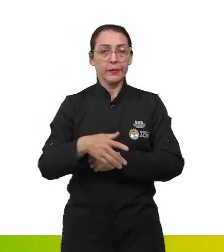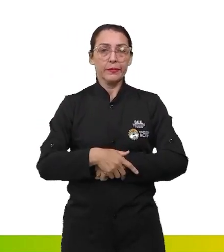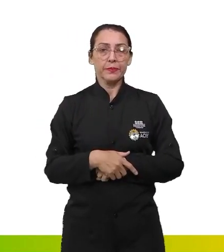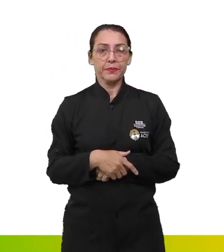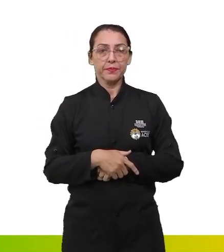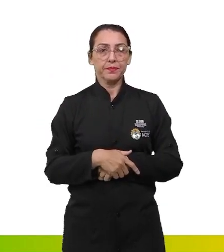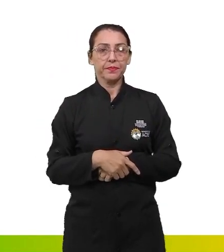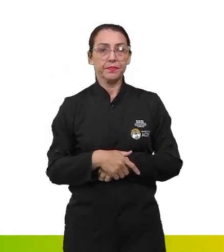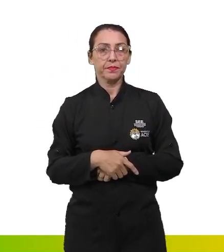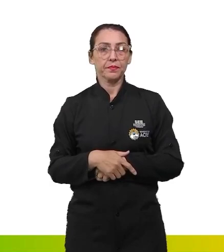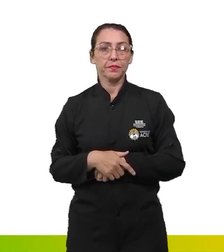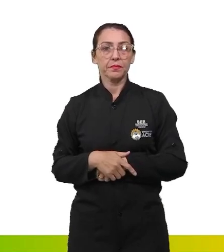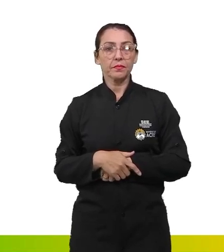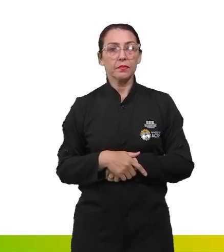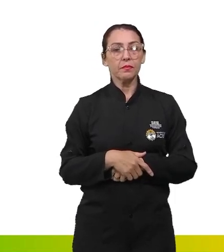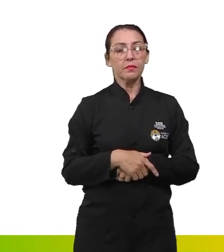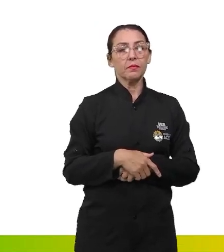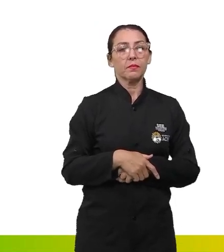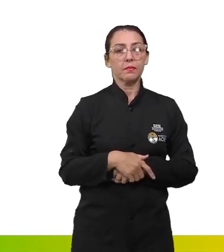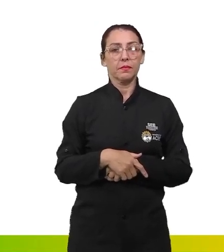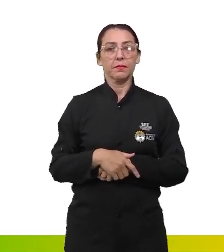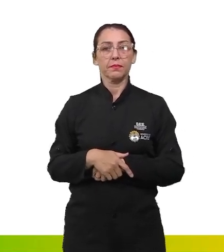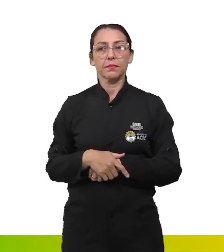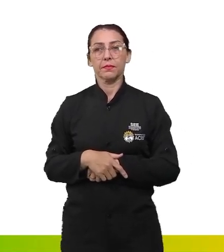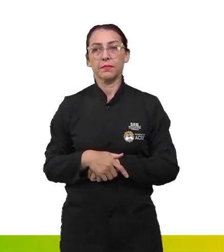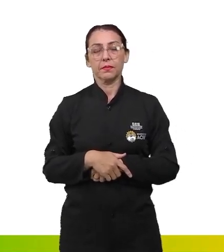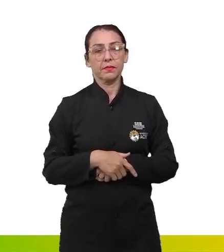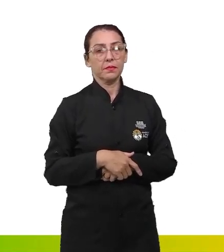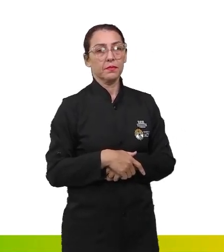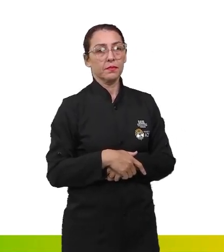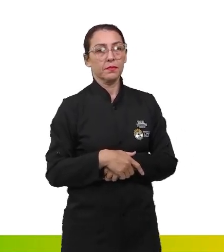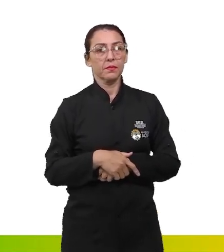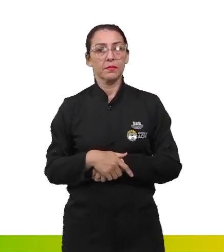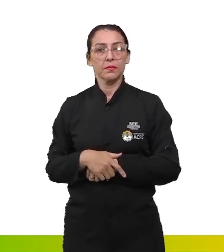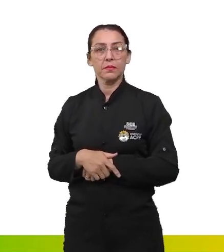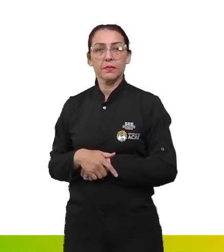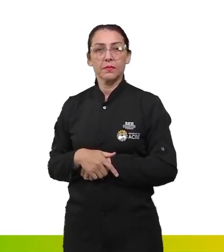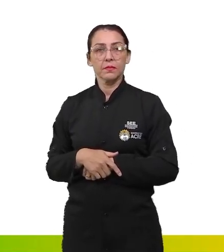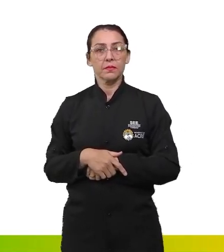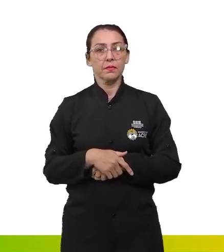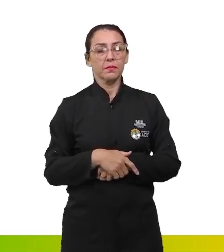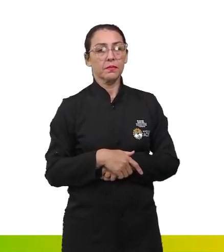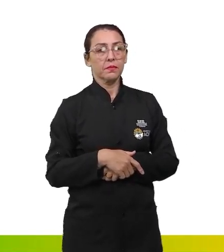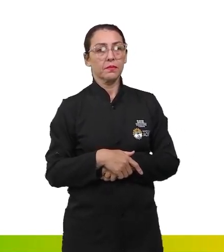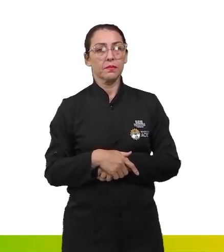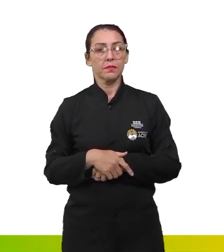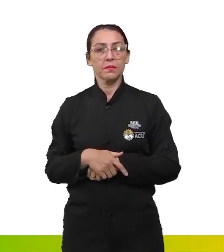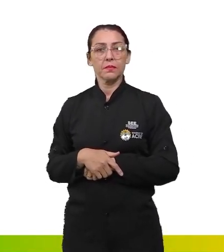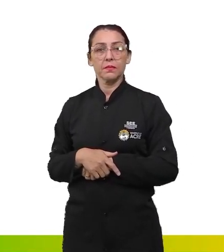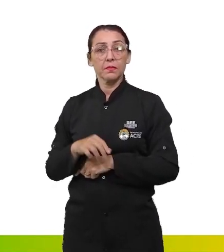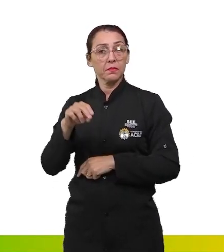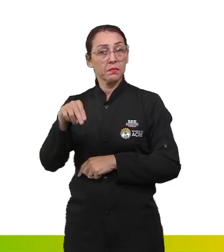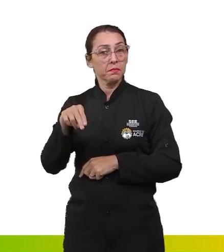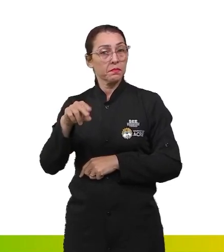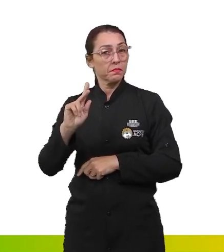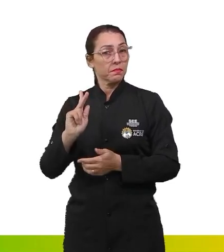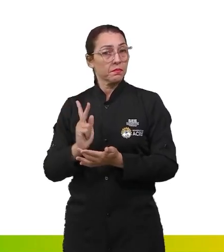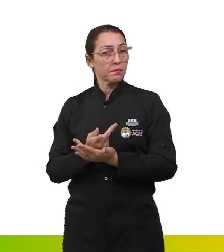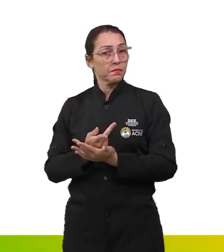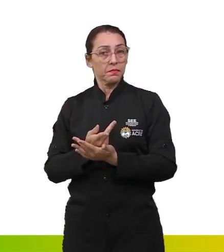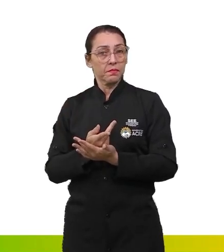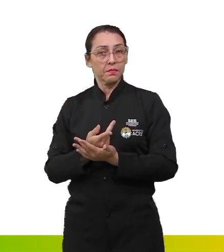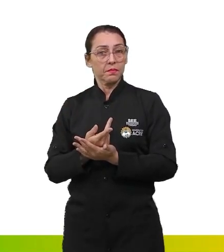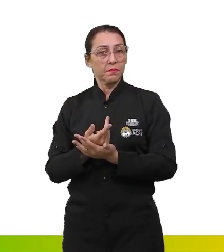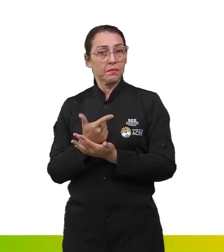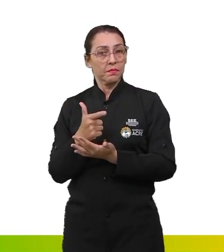Ou seja, por isso que eu prefiro. Então não tem esse N. Coloquei aqui só de migué para vocês, se vocês caírem na pegadinha.